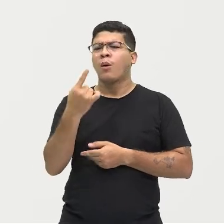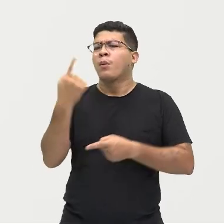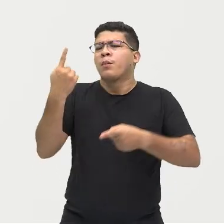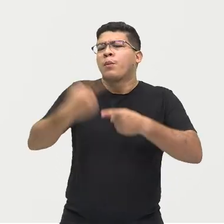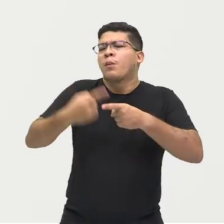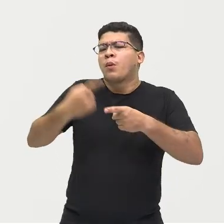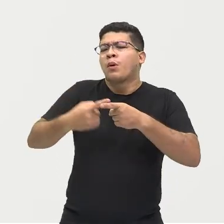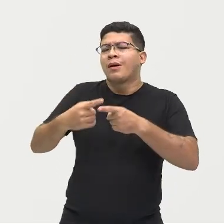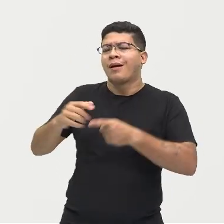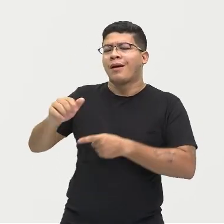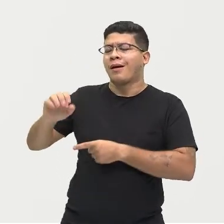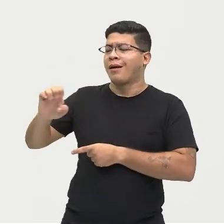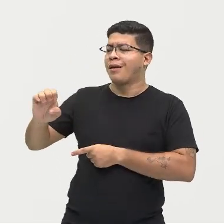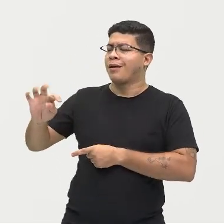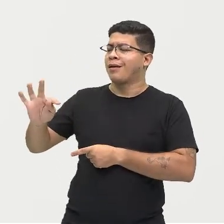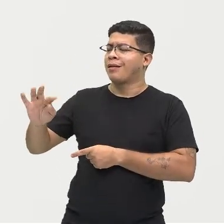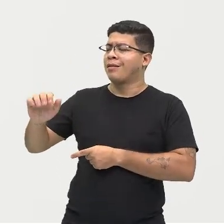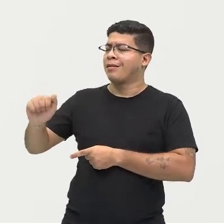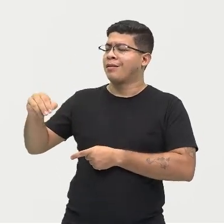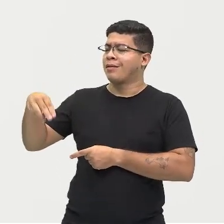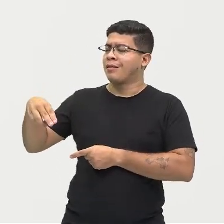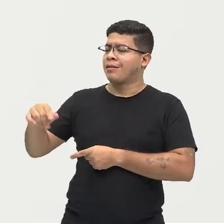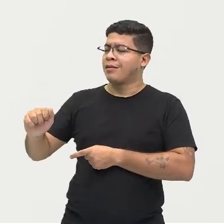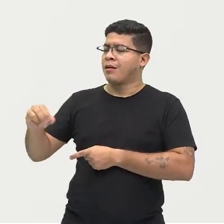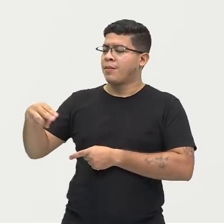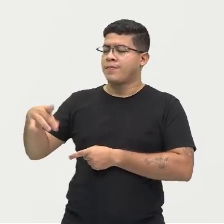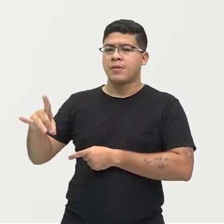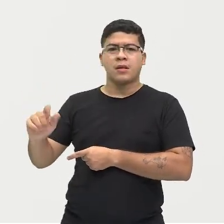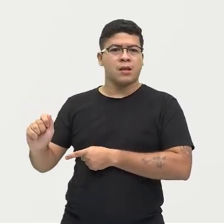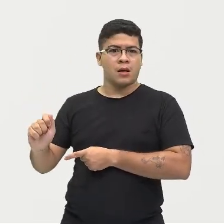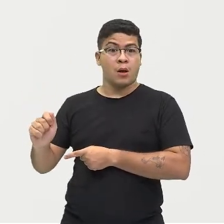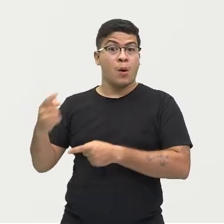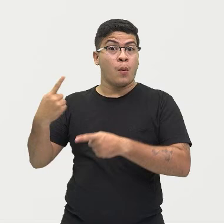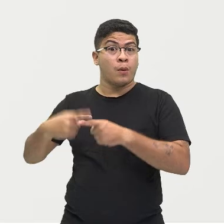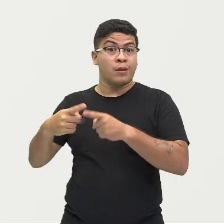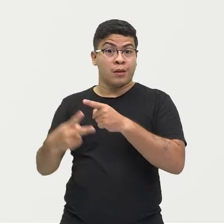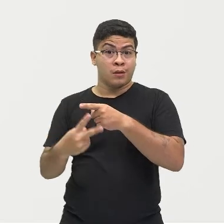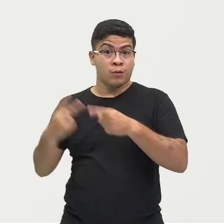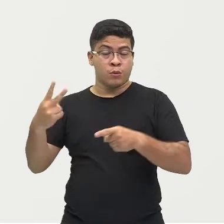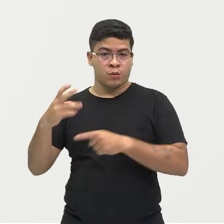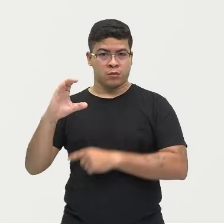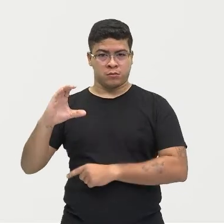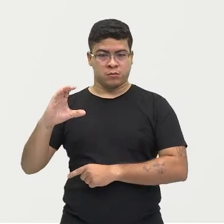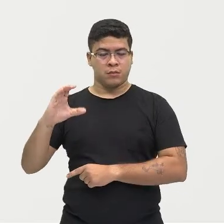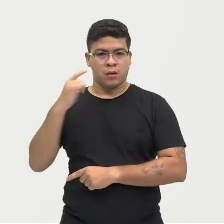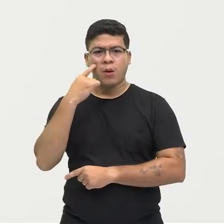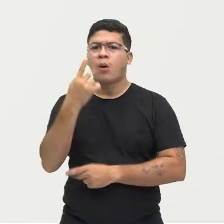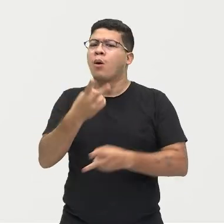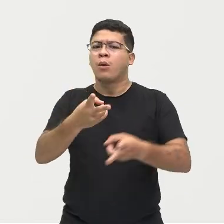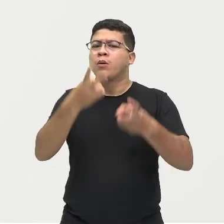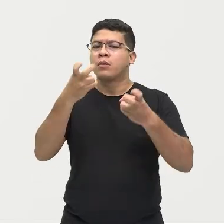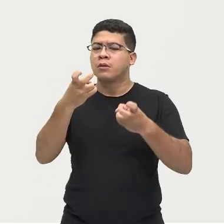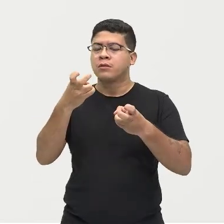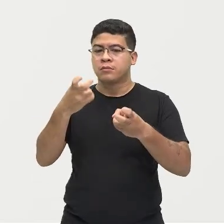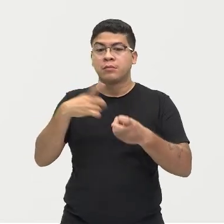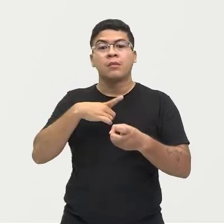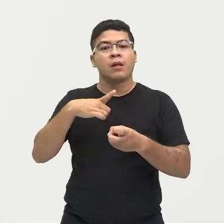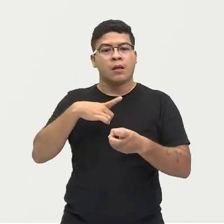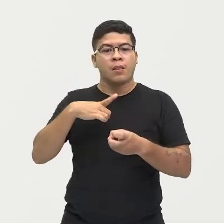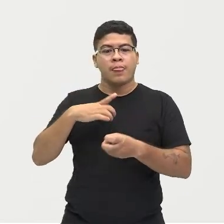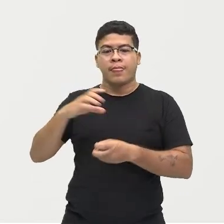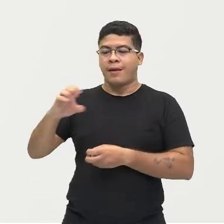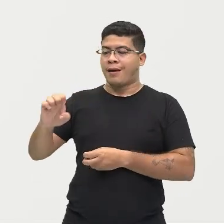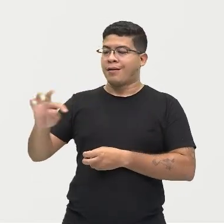é etanamida? Porque tem dois carbonos. Então, prefixo para 2